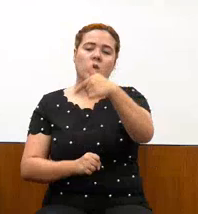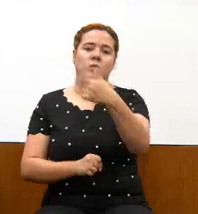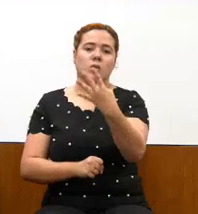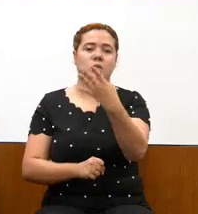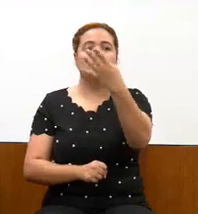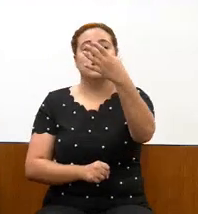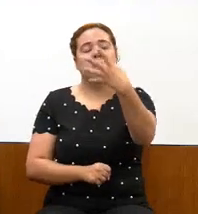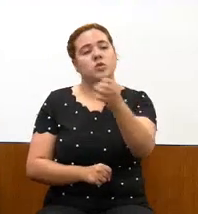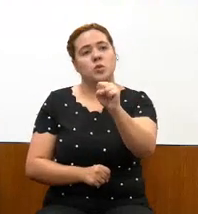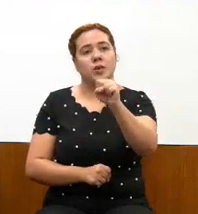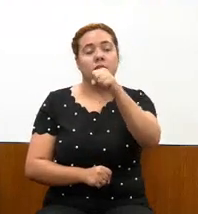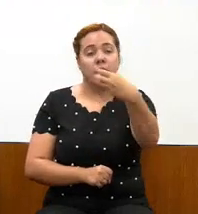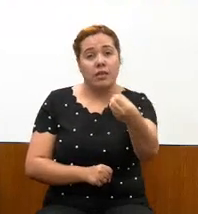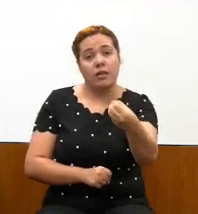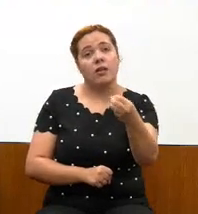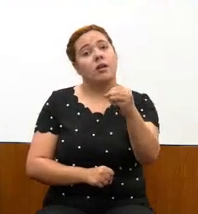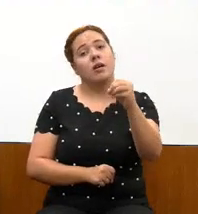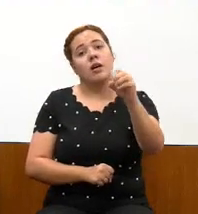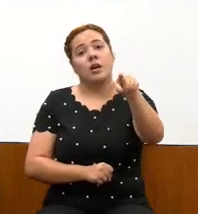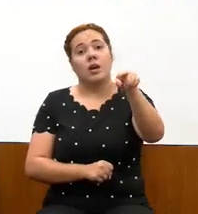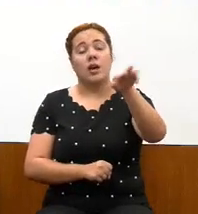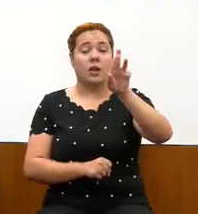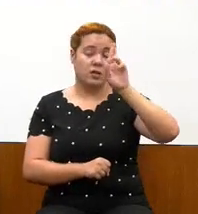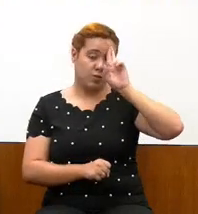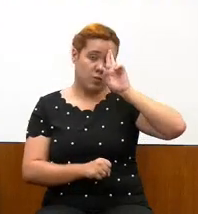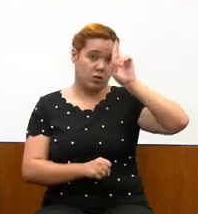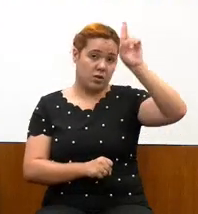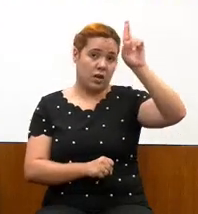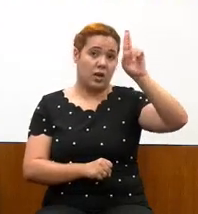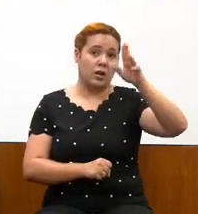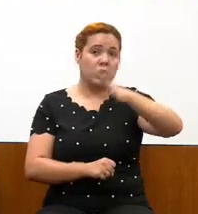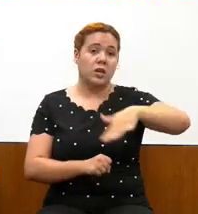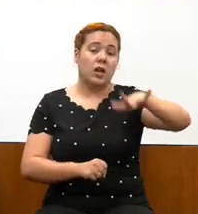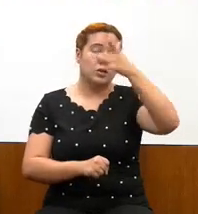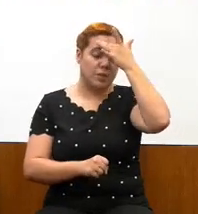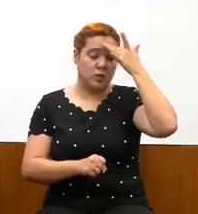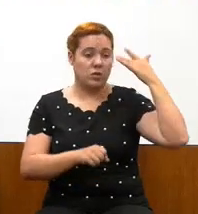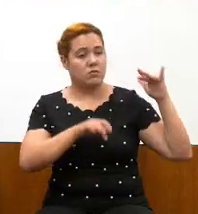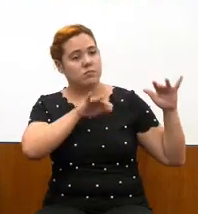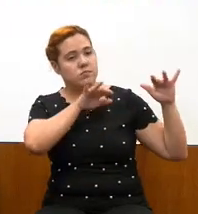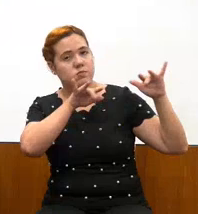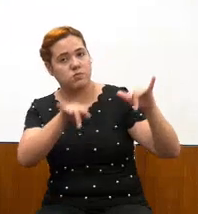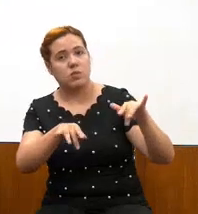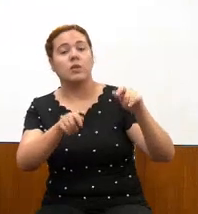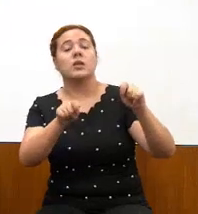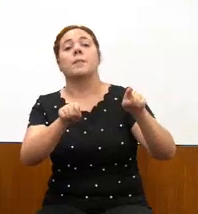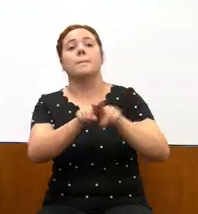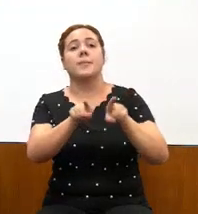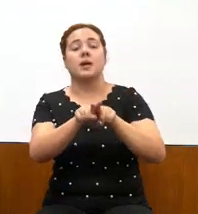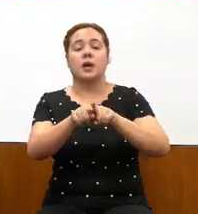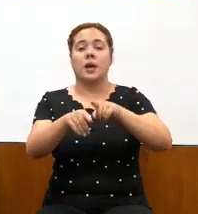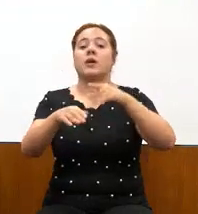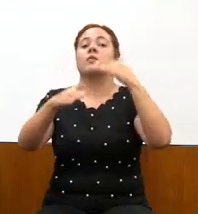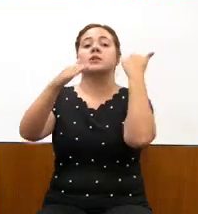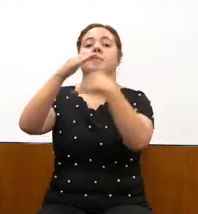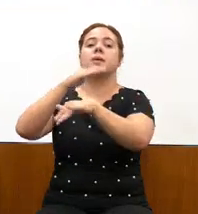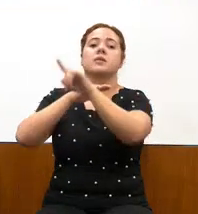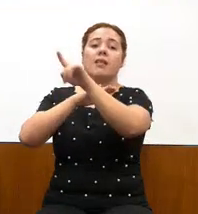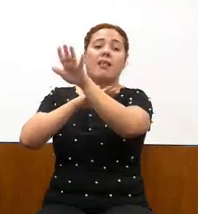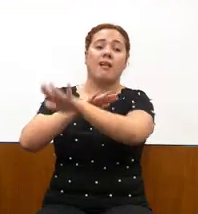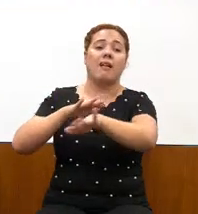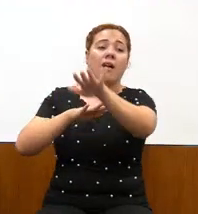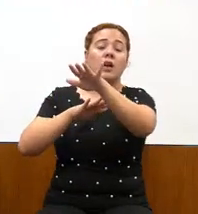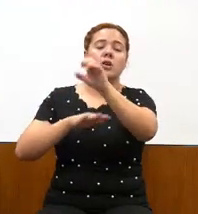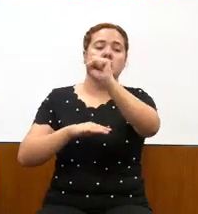4.880-2023, em turno único, de autoria da Comissão de Participação Popular, que requer seja encaminhada à Superintendência Regional do